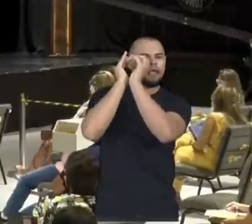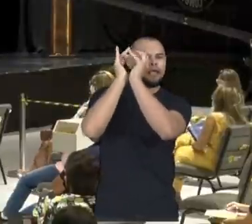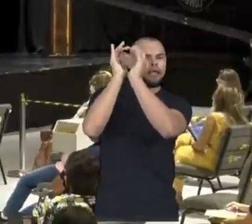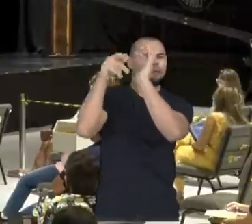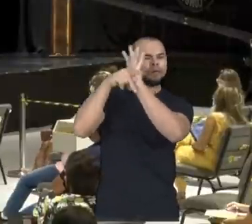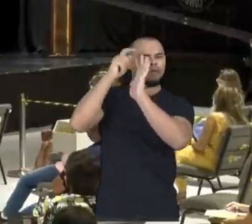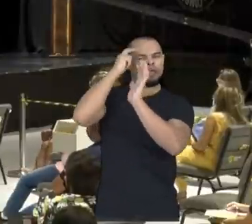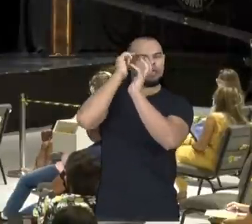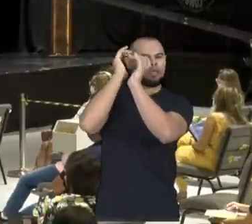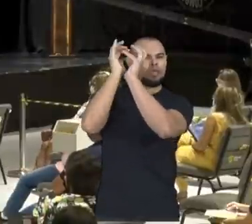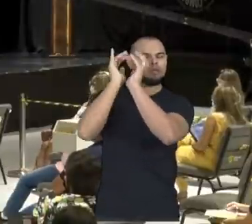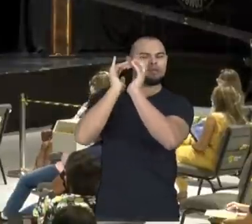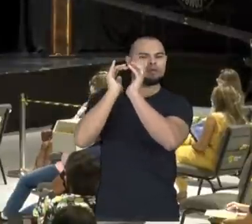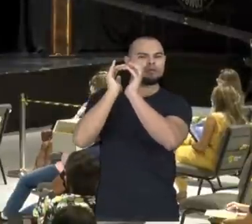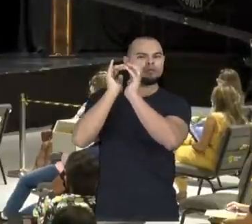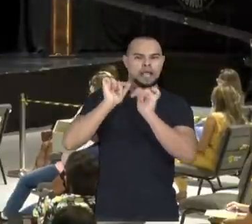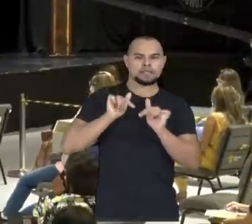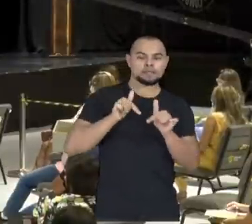epistemologia.